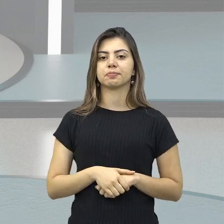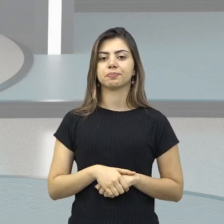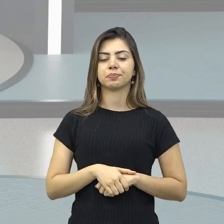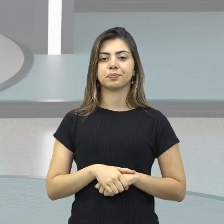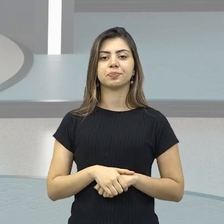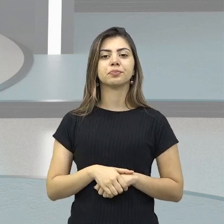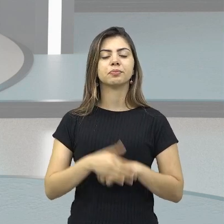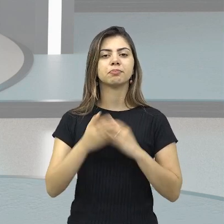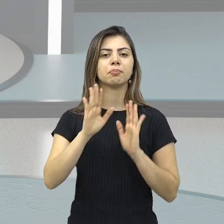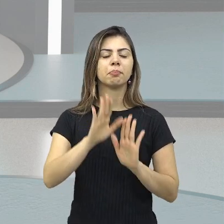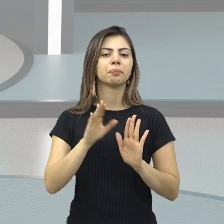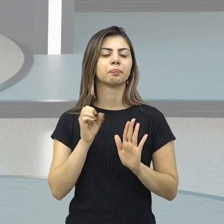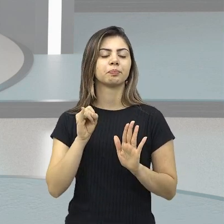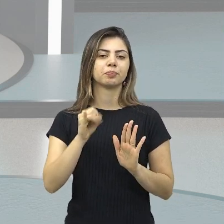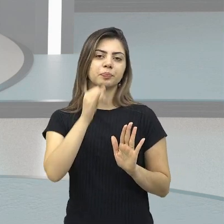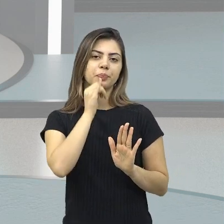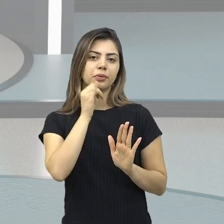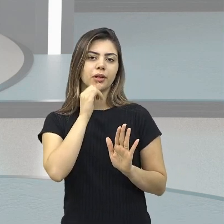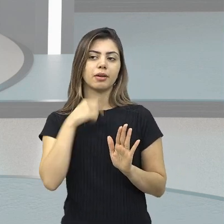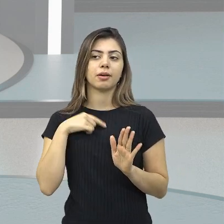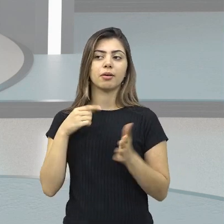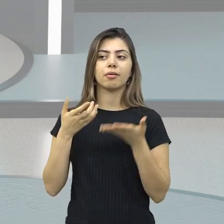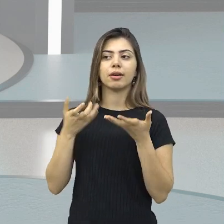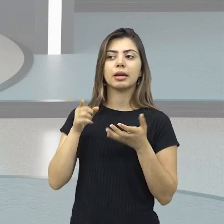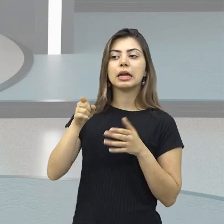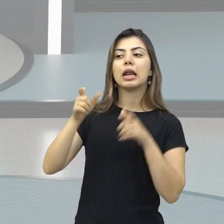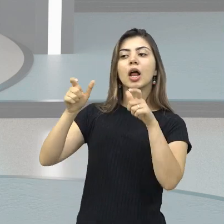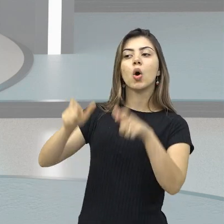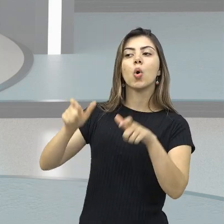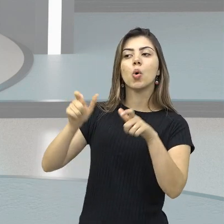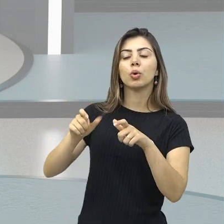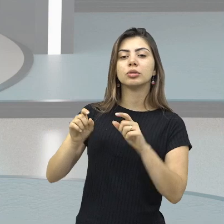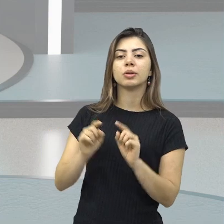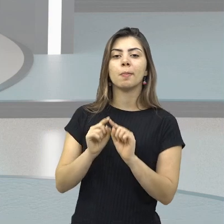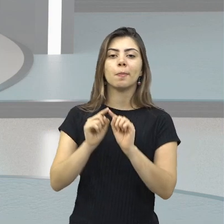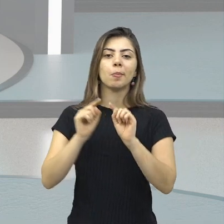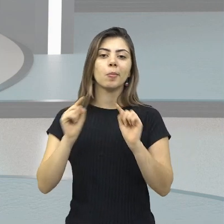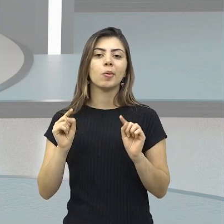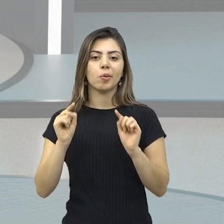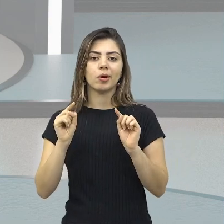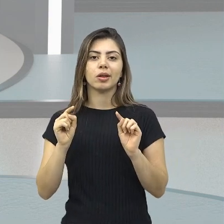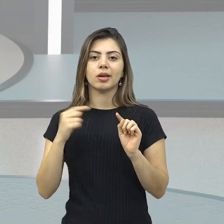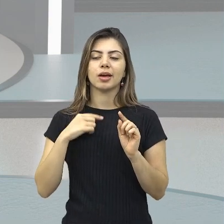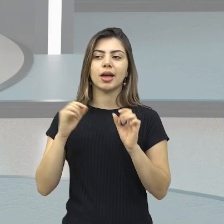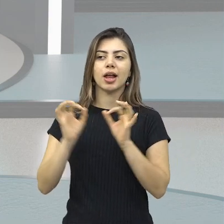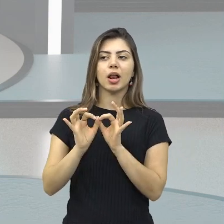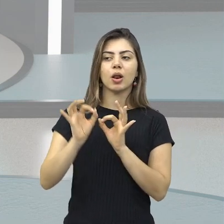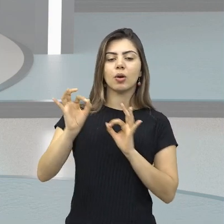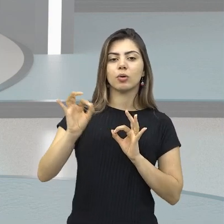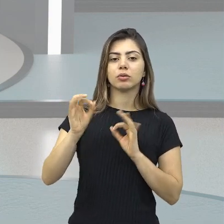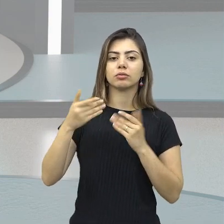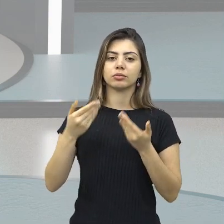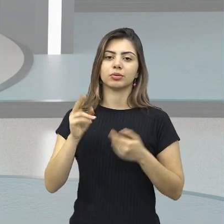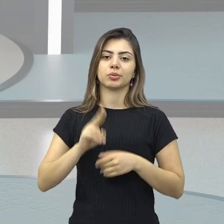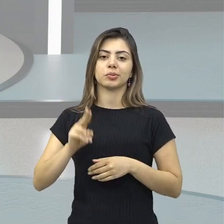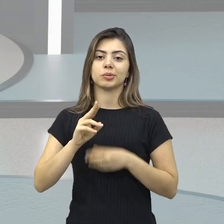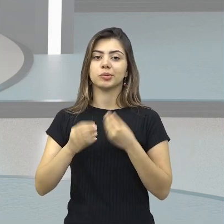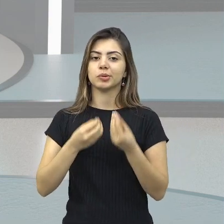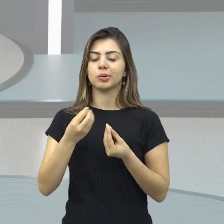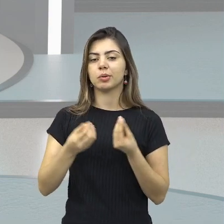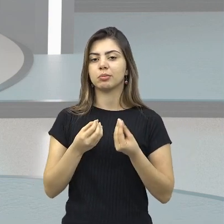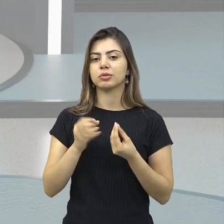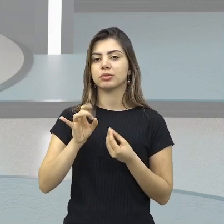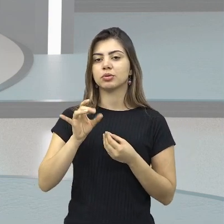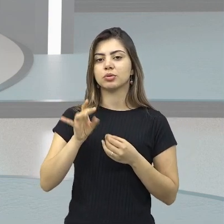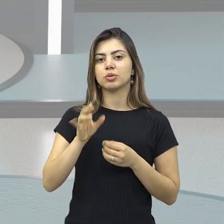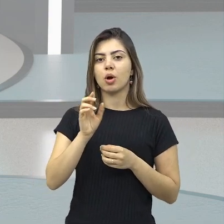quero saber de onde determinada pessoa é, mas não está junto de mim, eu vou só modificar ali, então, o meu sujeito, o